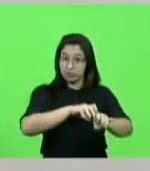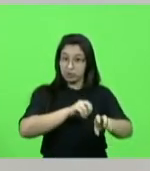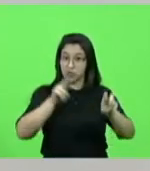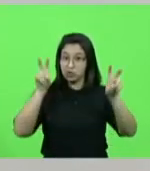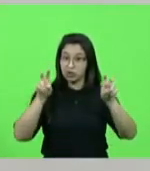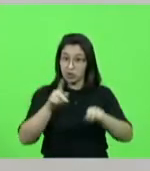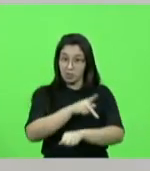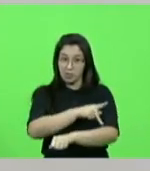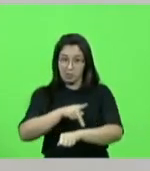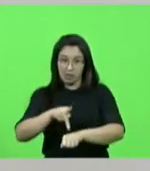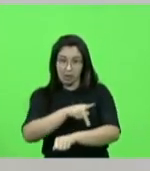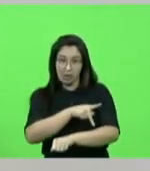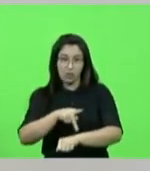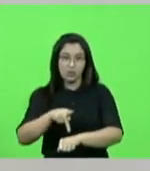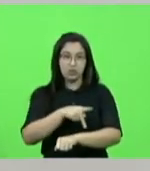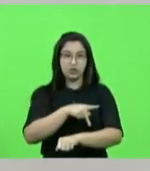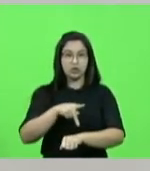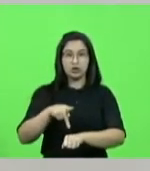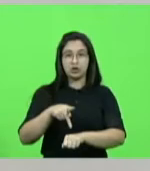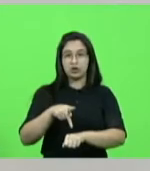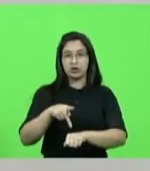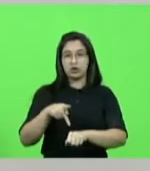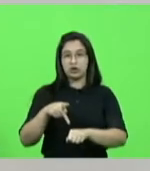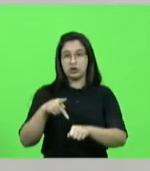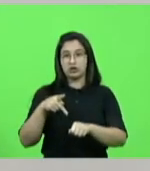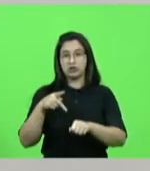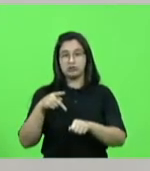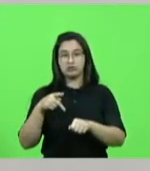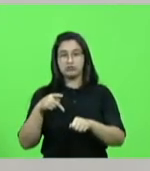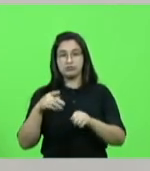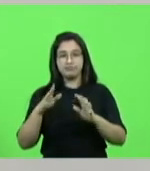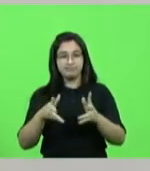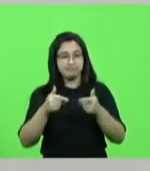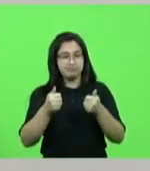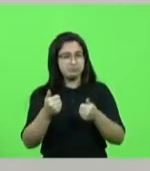pedagogia, né, com especialização.